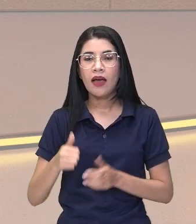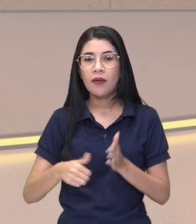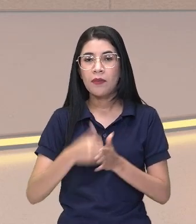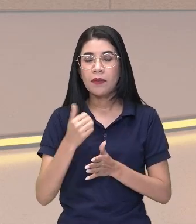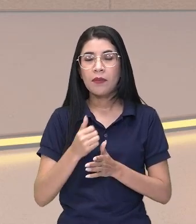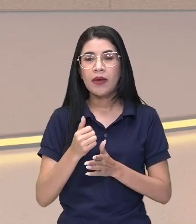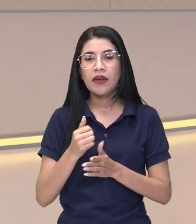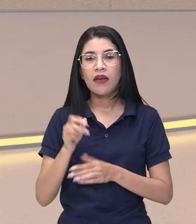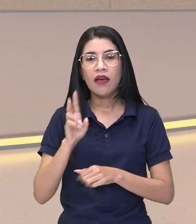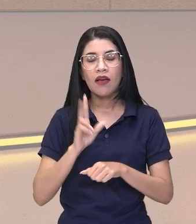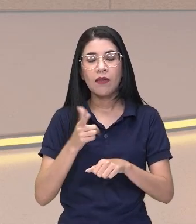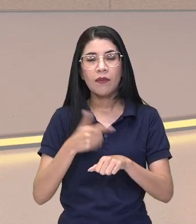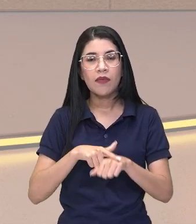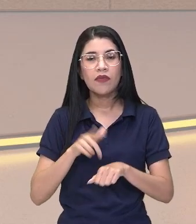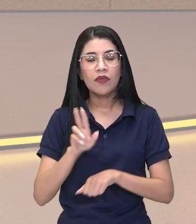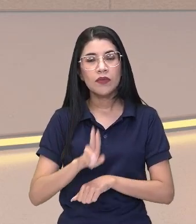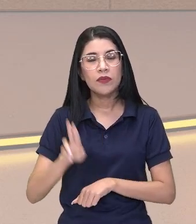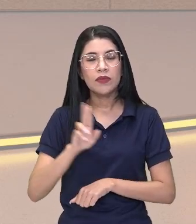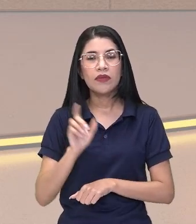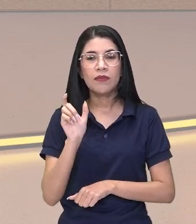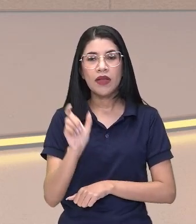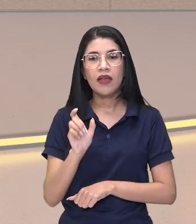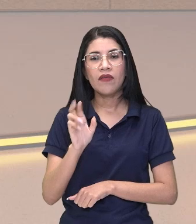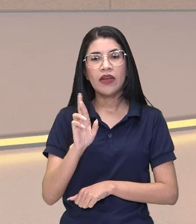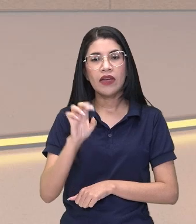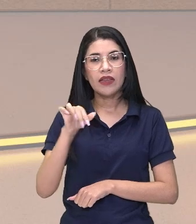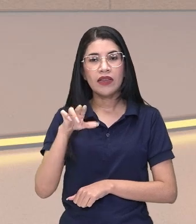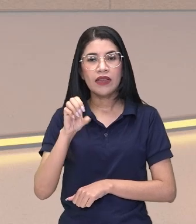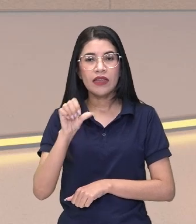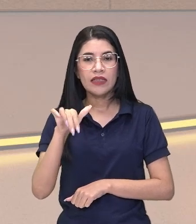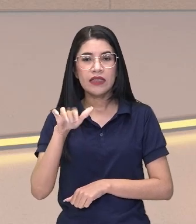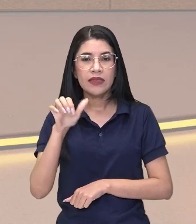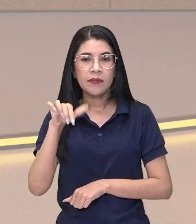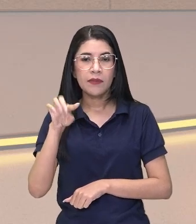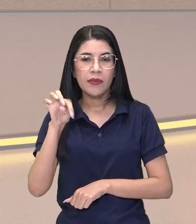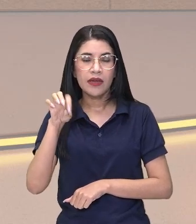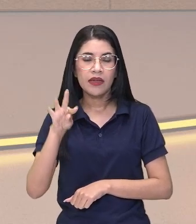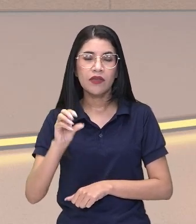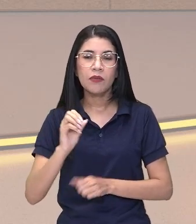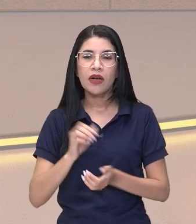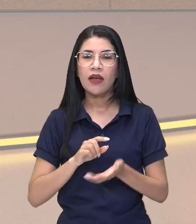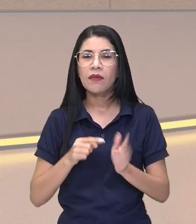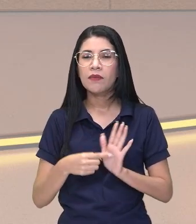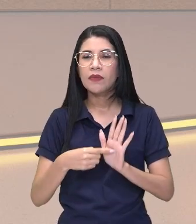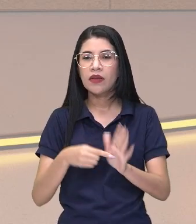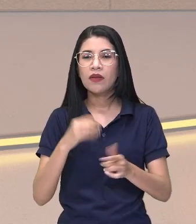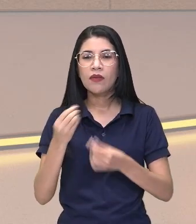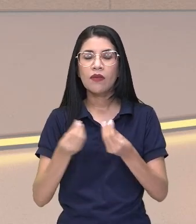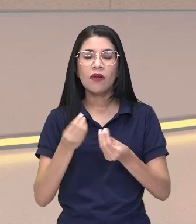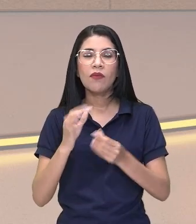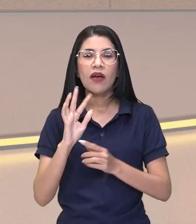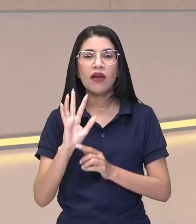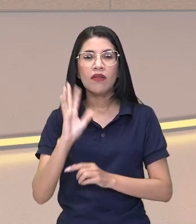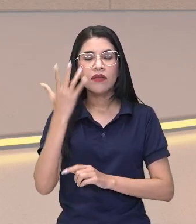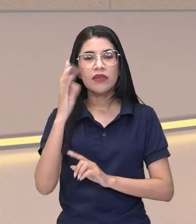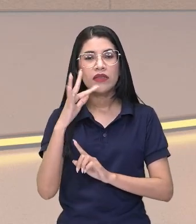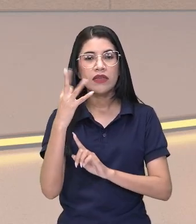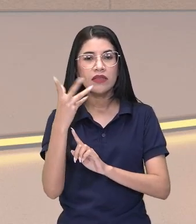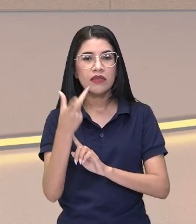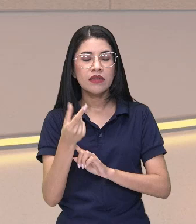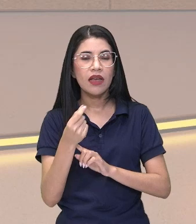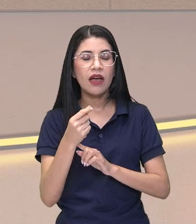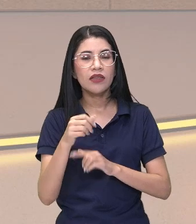ou renascença para exprimir a renovação das artes que ocorria nas cidades da